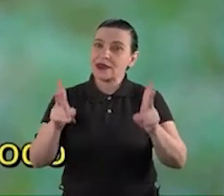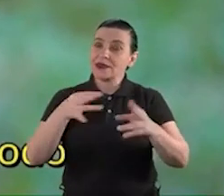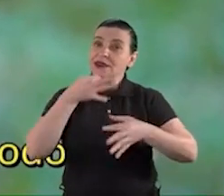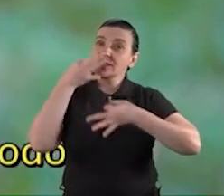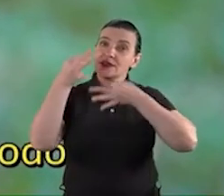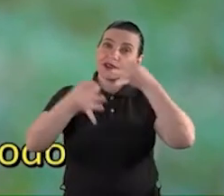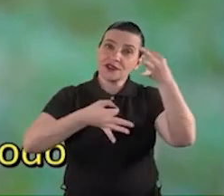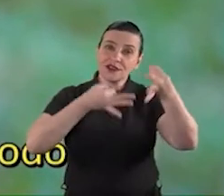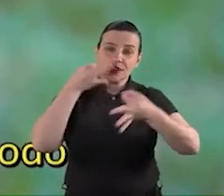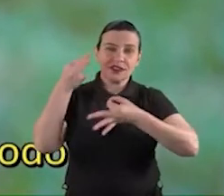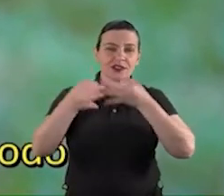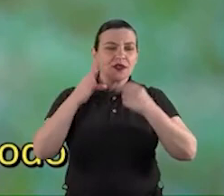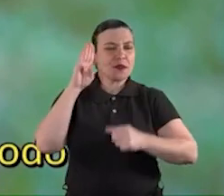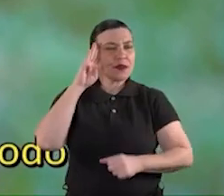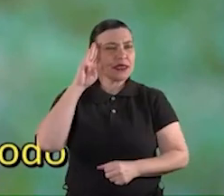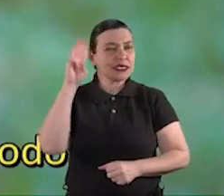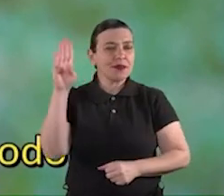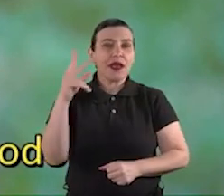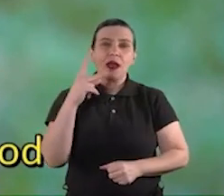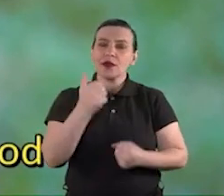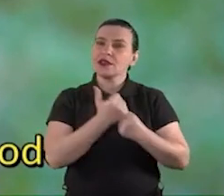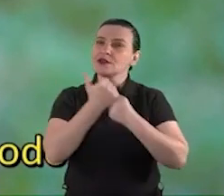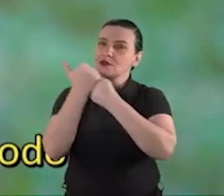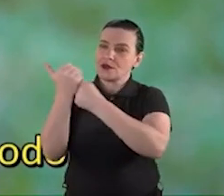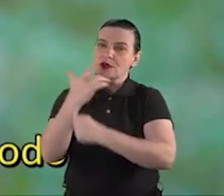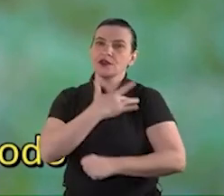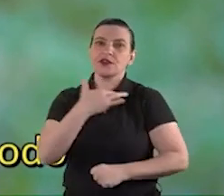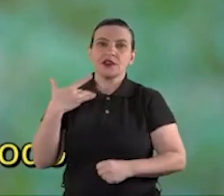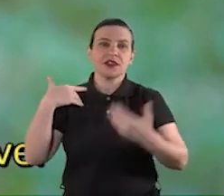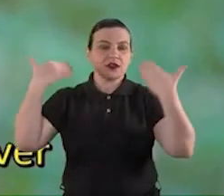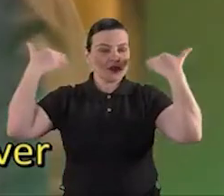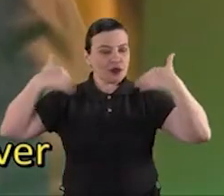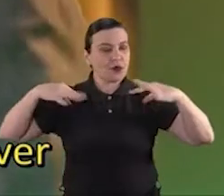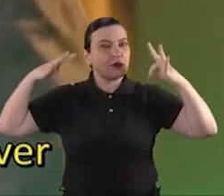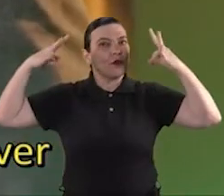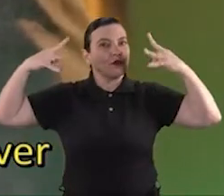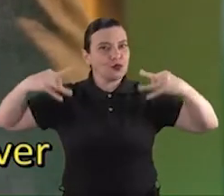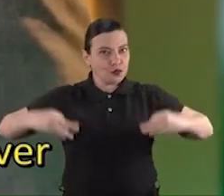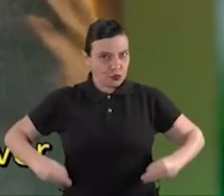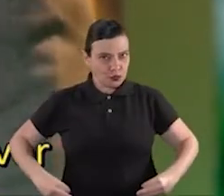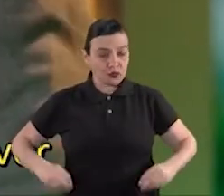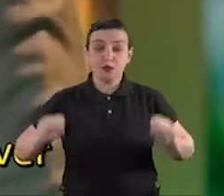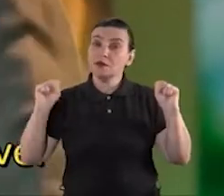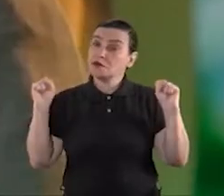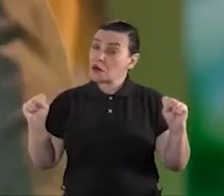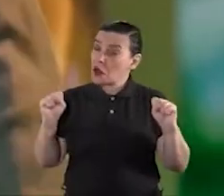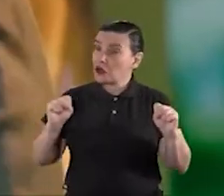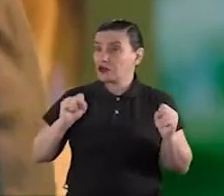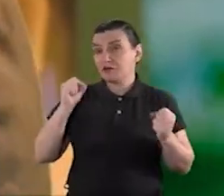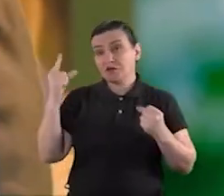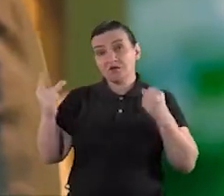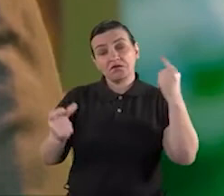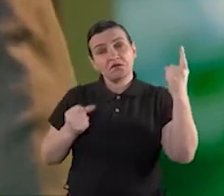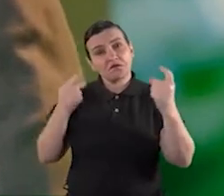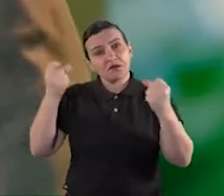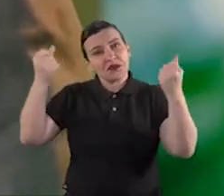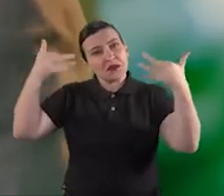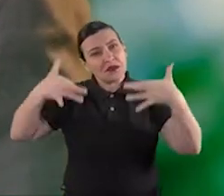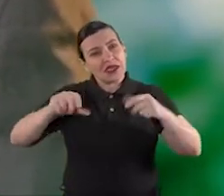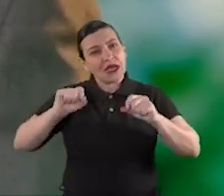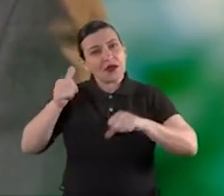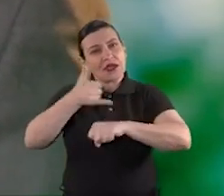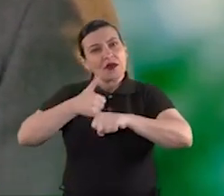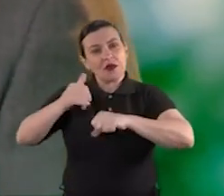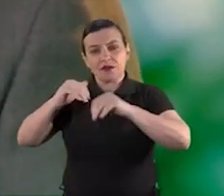sugeridos com o ideal para proporcionar suporte de saúde para o corpo como um todo podemos ter muitas maneiras de descrever e